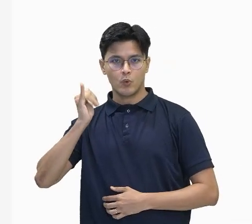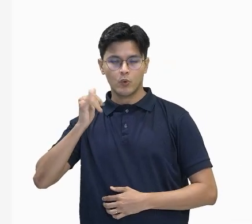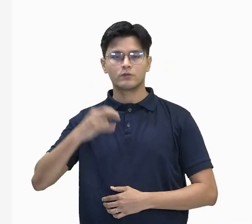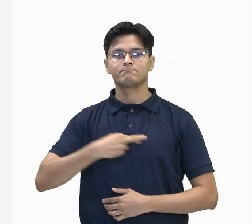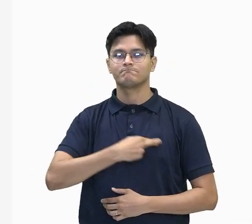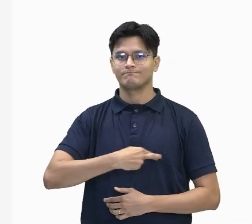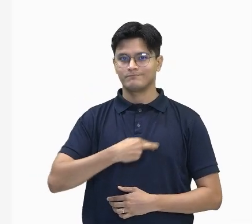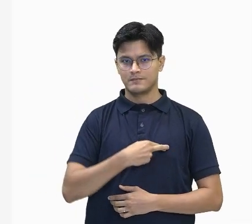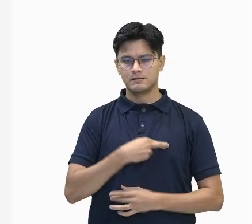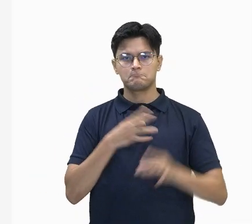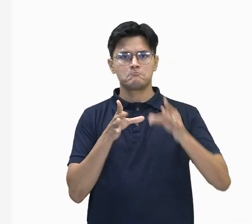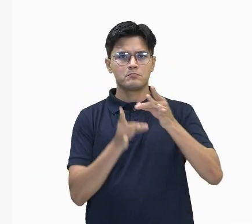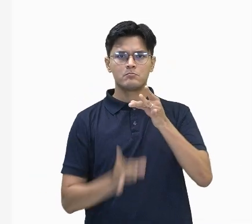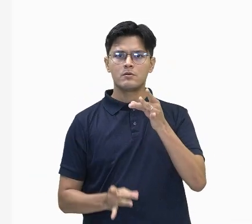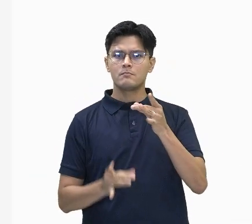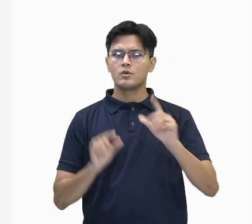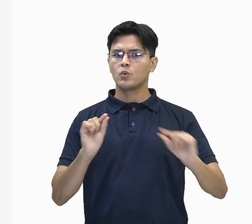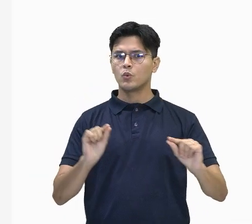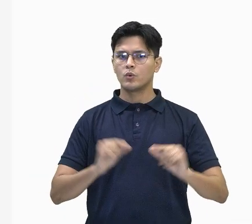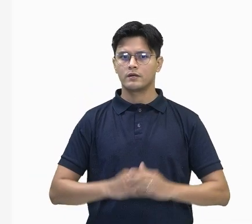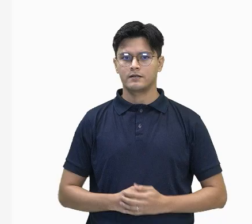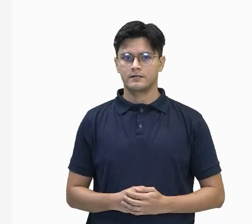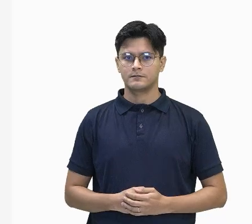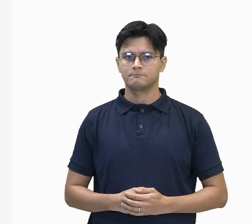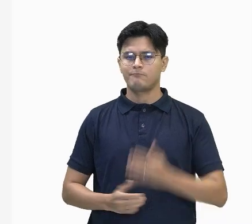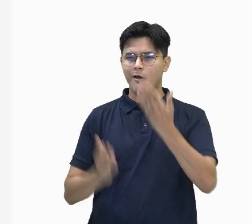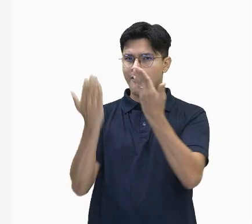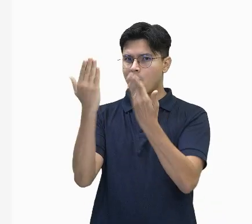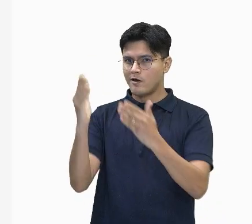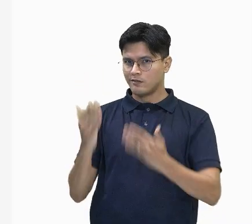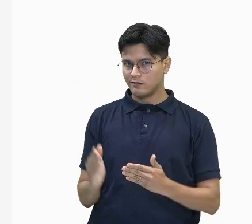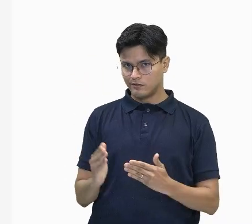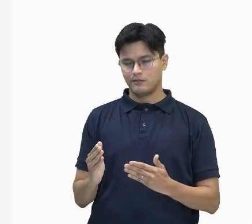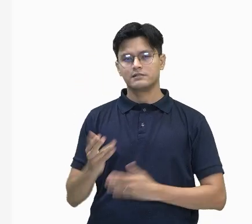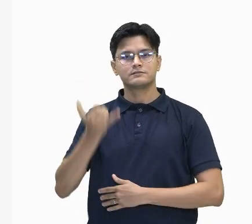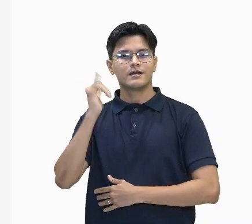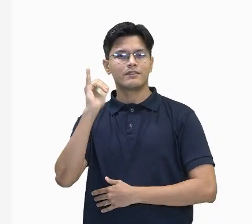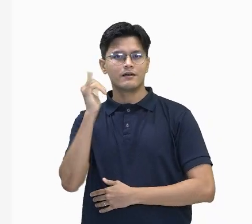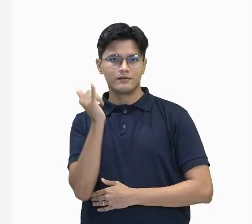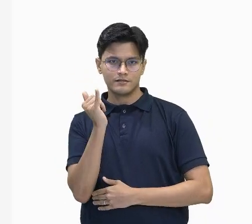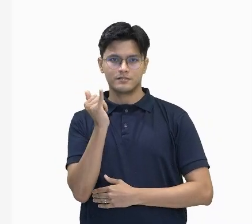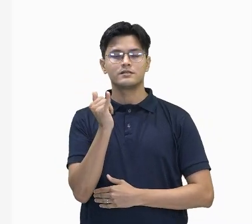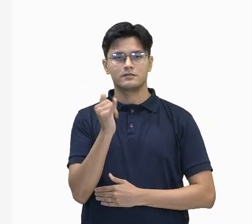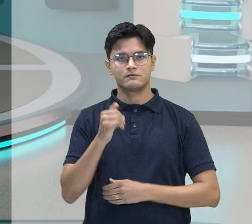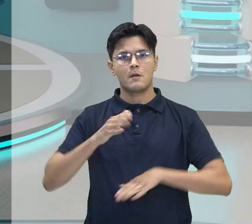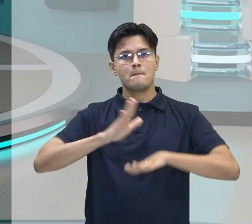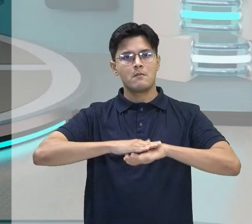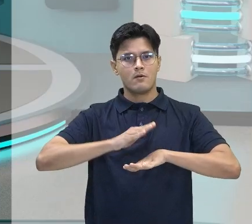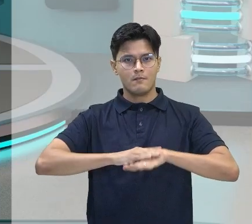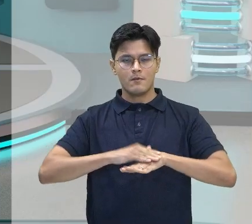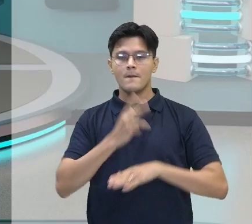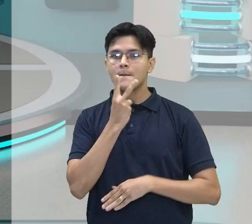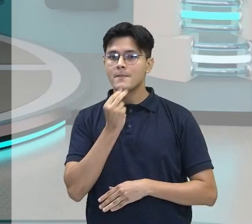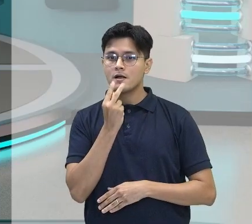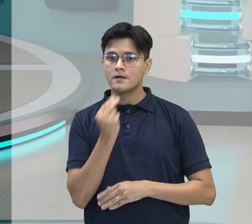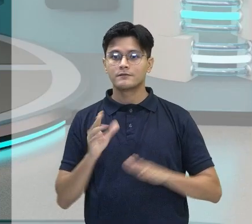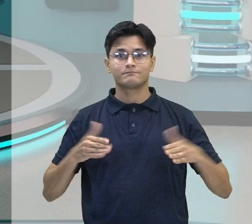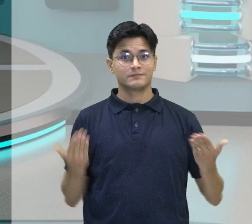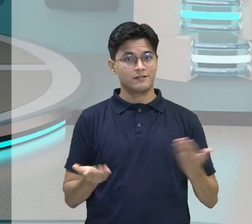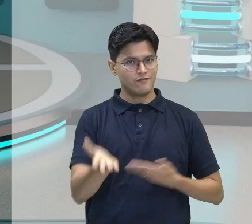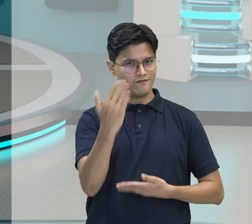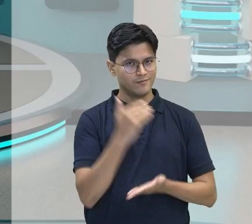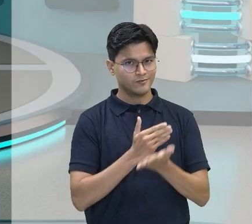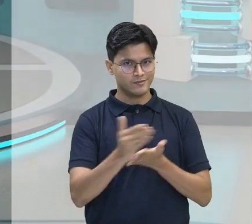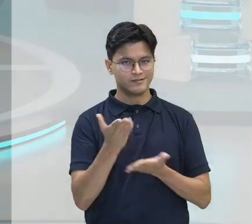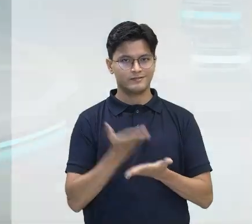o detalhamento, análise da narrativa machadiana. Então vamos para a